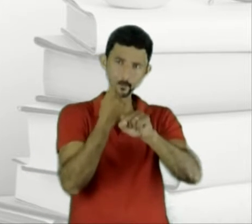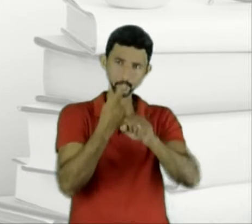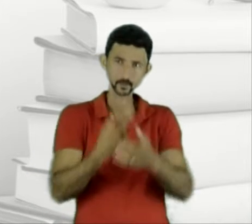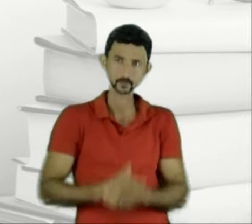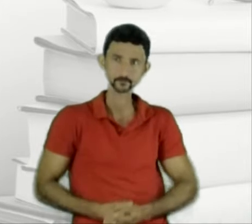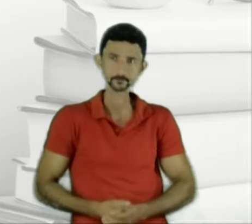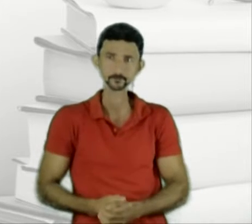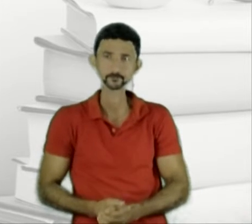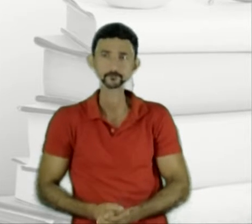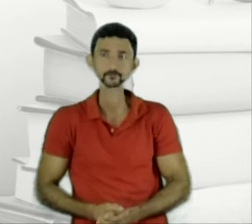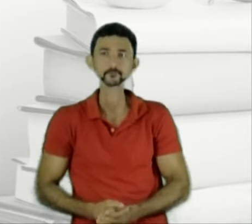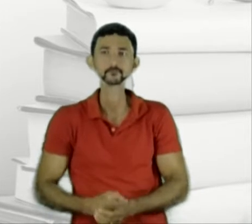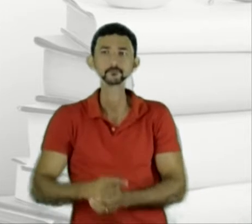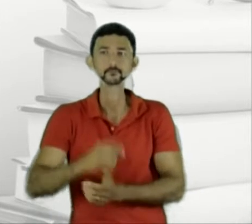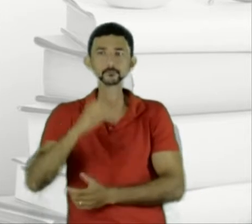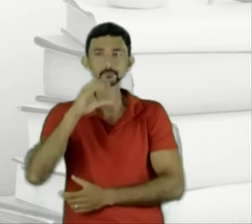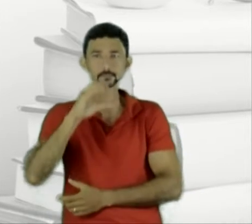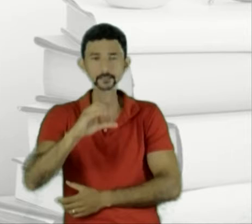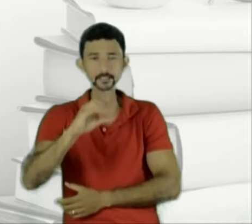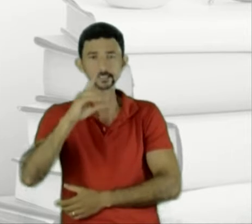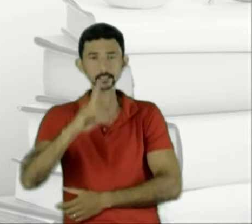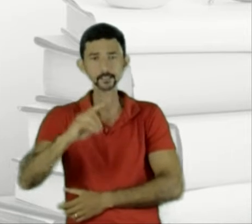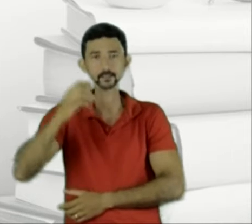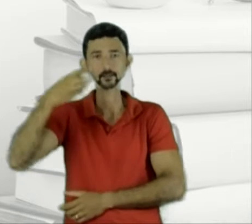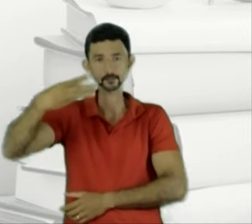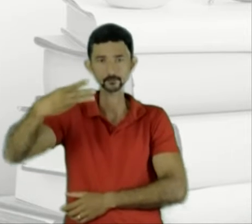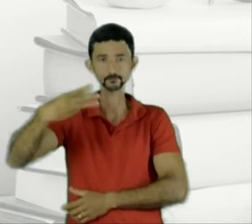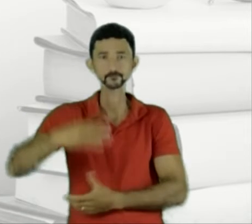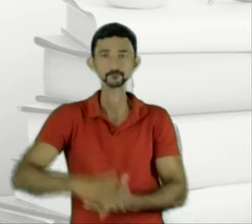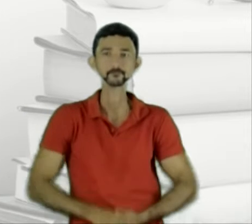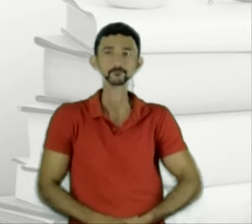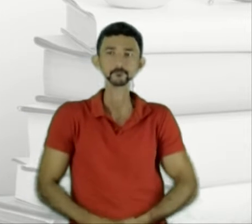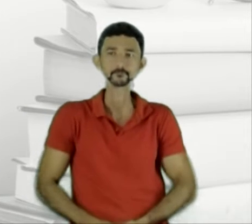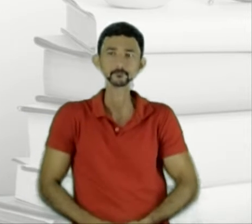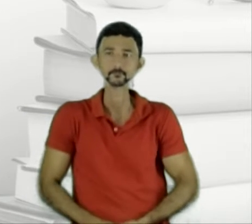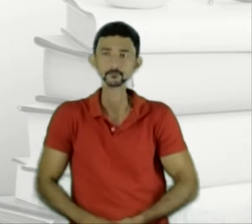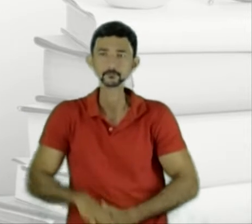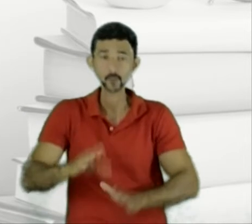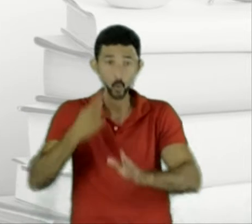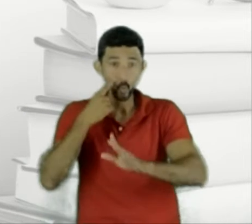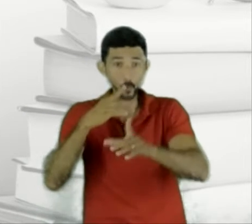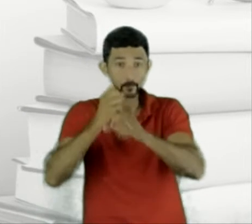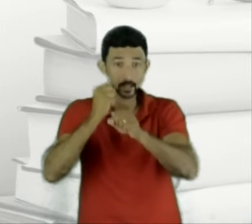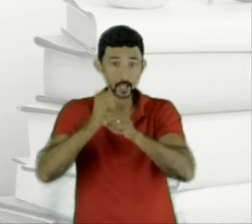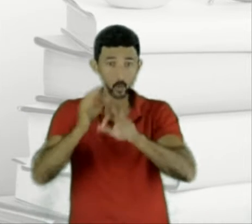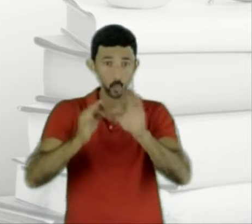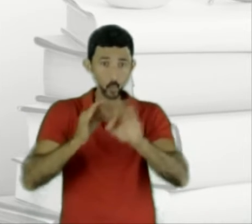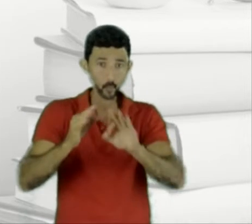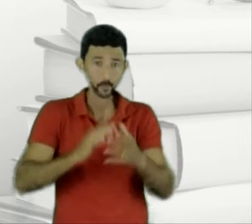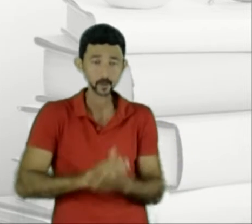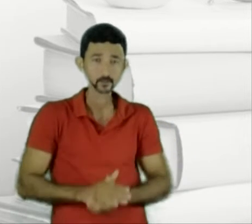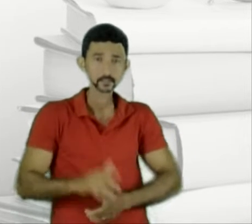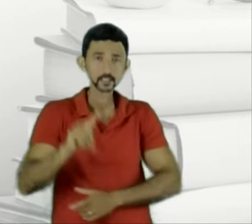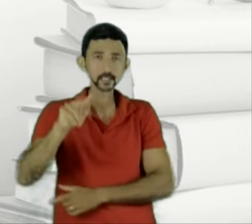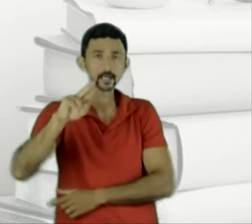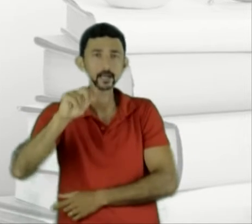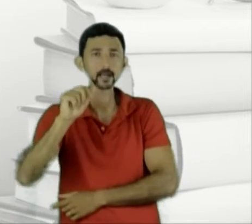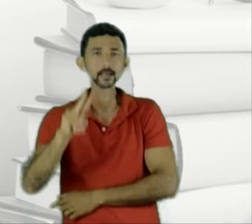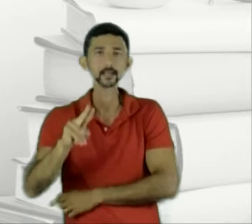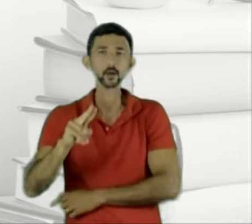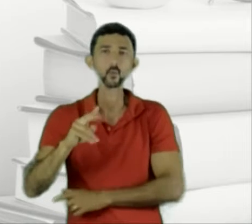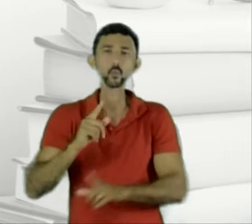quadrado, cd ao cubo. Então, vamos lá. Como nos interessa para determinar o grau a